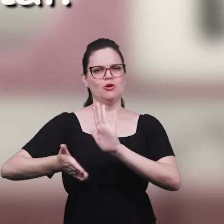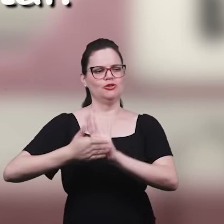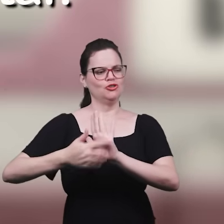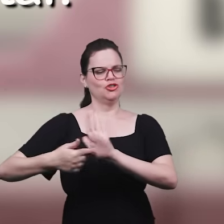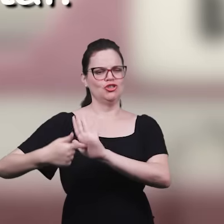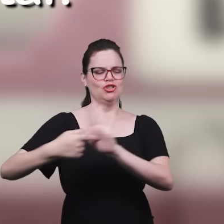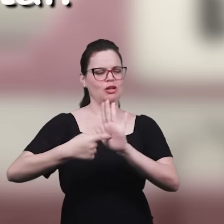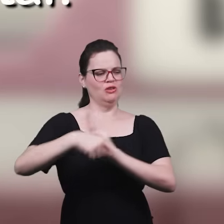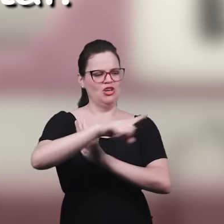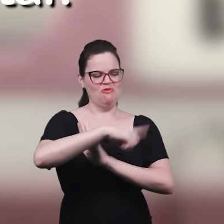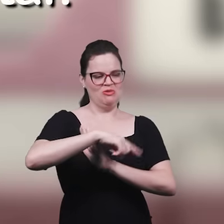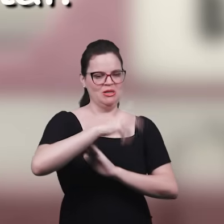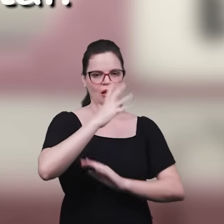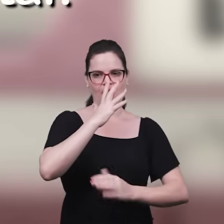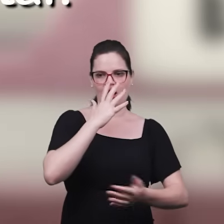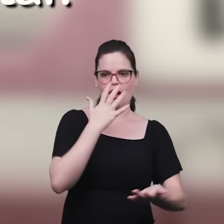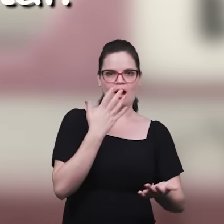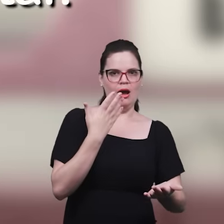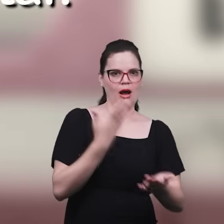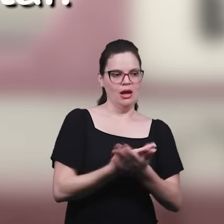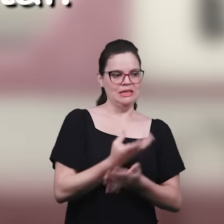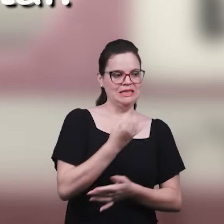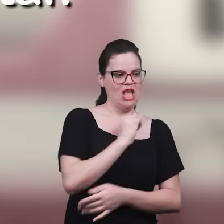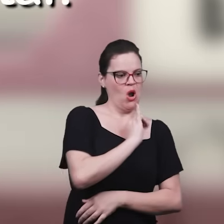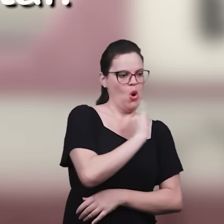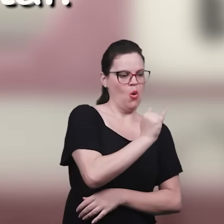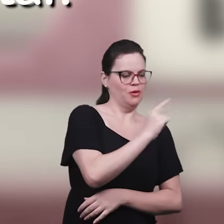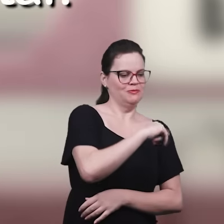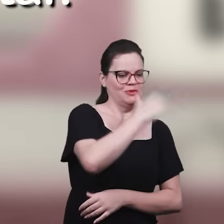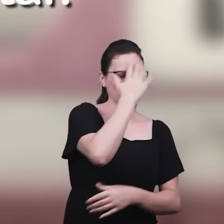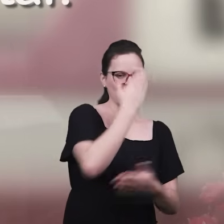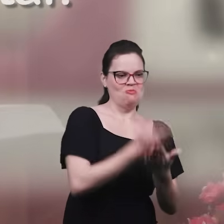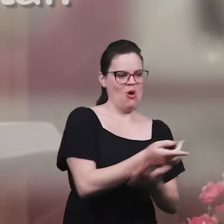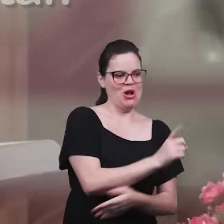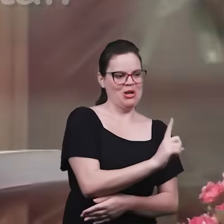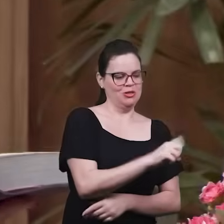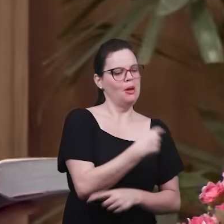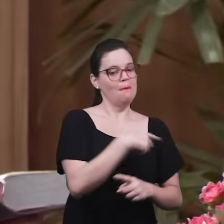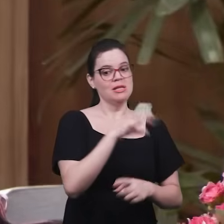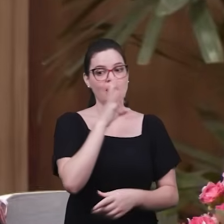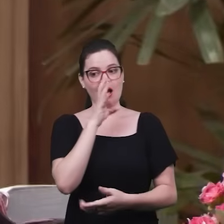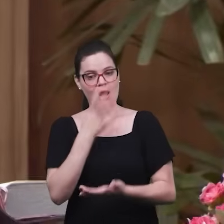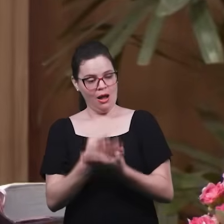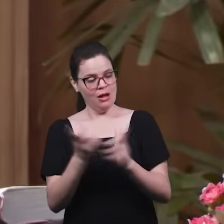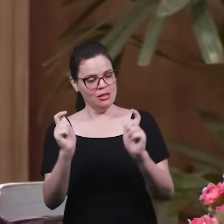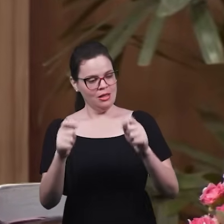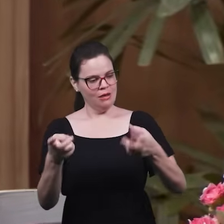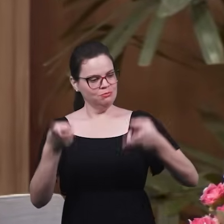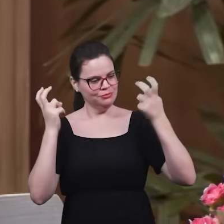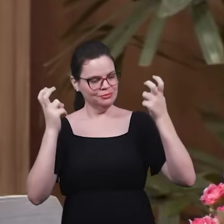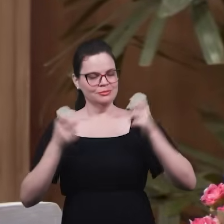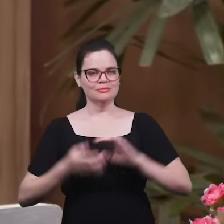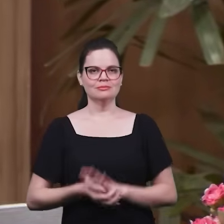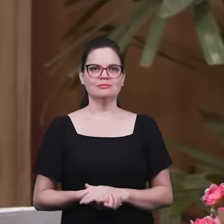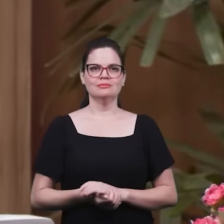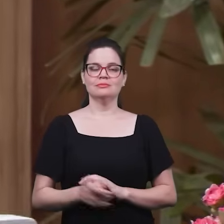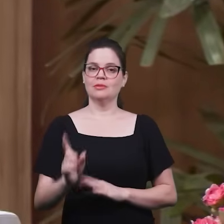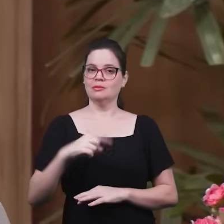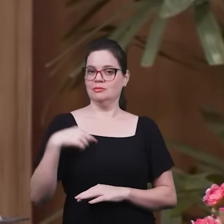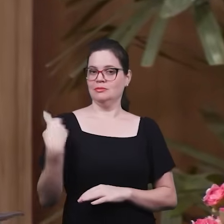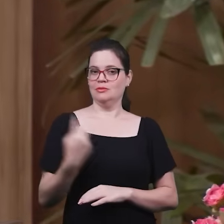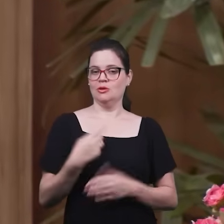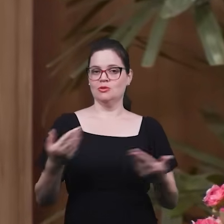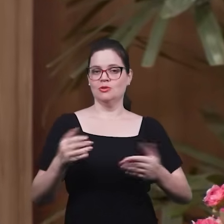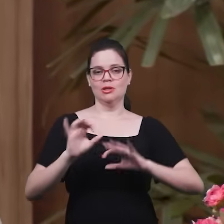tal que não crereis se alguém vô-la contar. Pastor, aqui nós estamos em preparação pela obra que